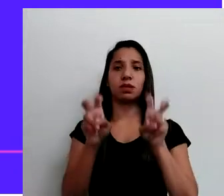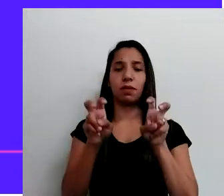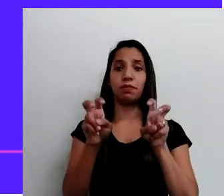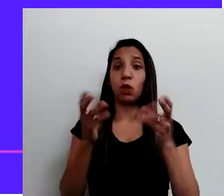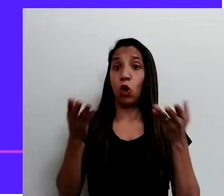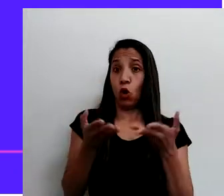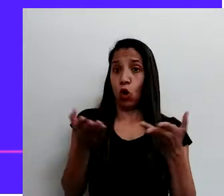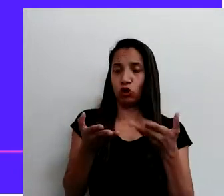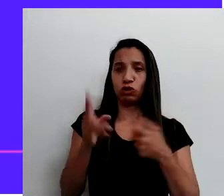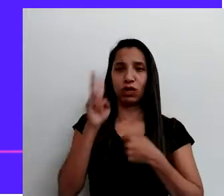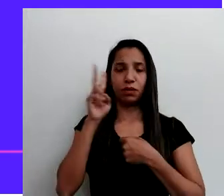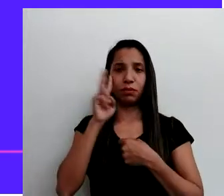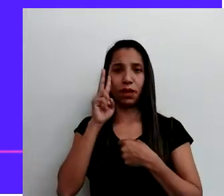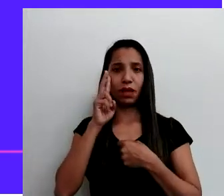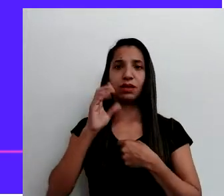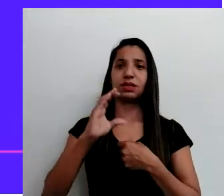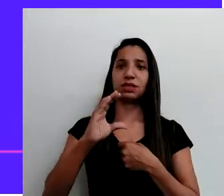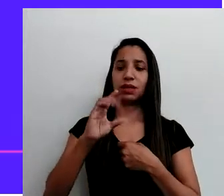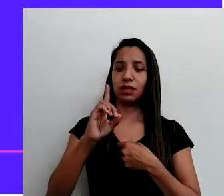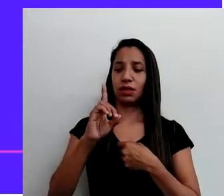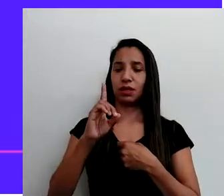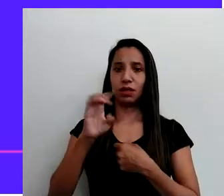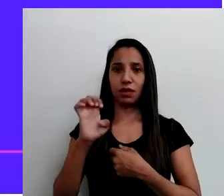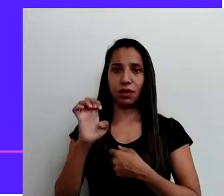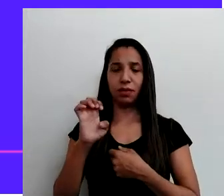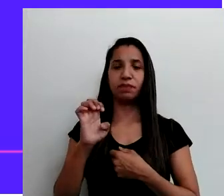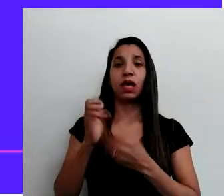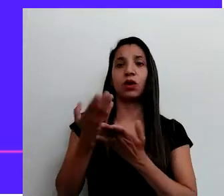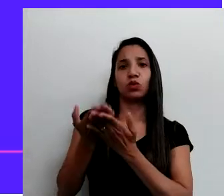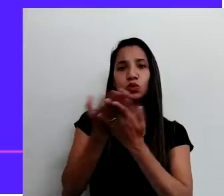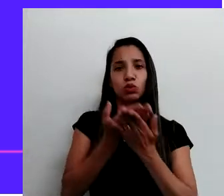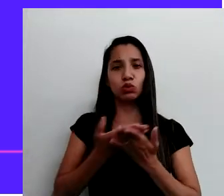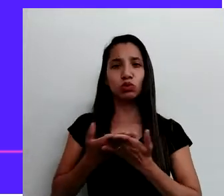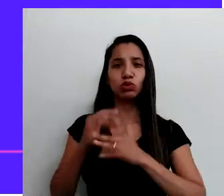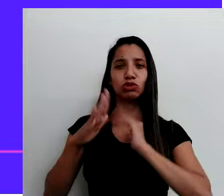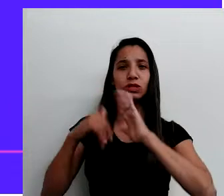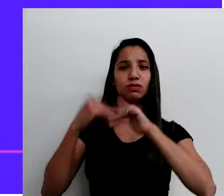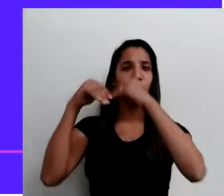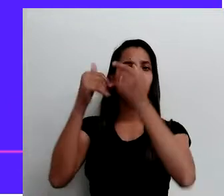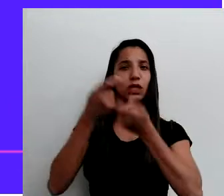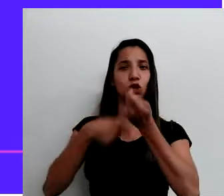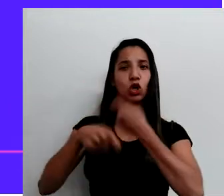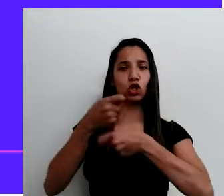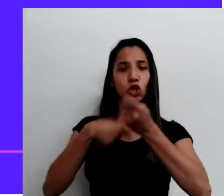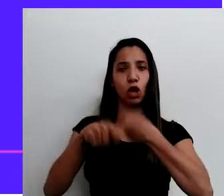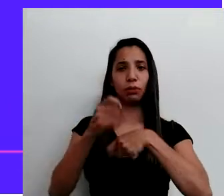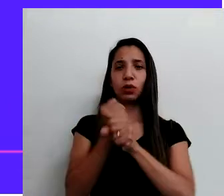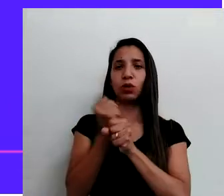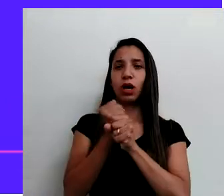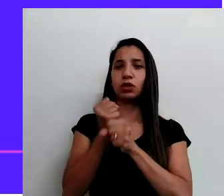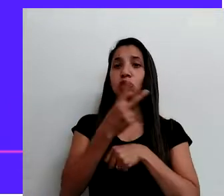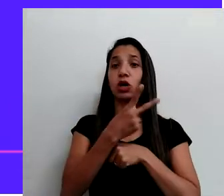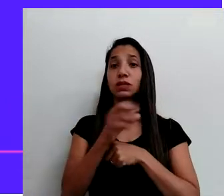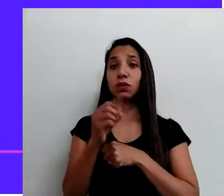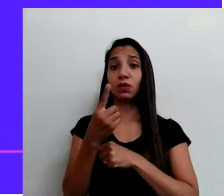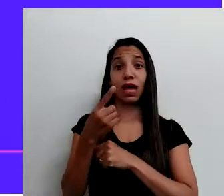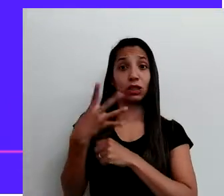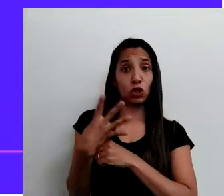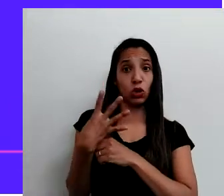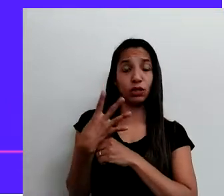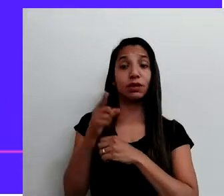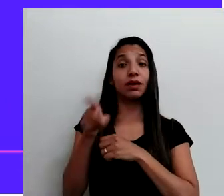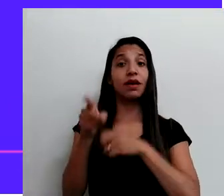né, Organização para a Cooperação e Desenvolvimento Econômico, de 2014, que falava, tentava fazer. Então,